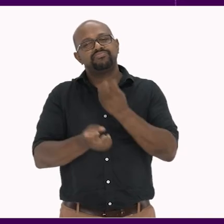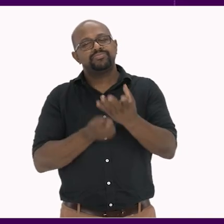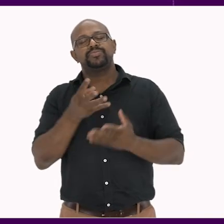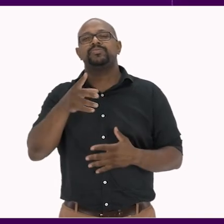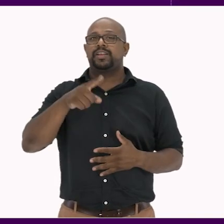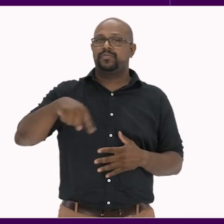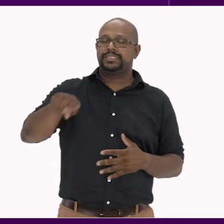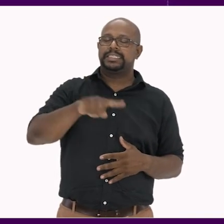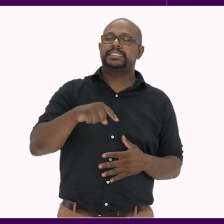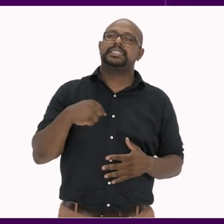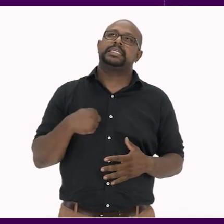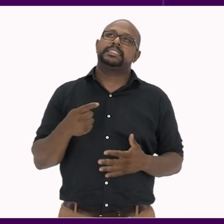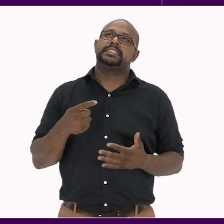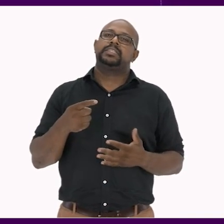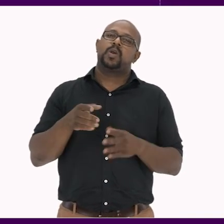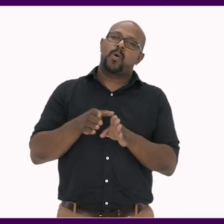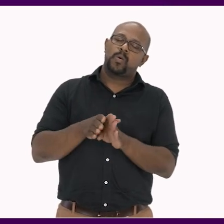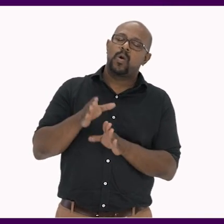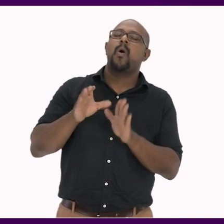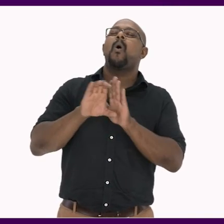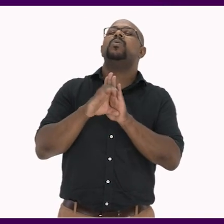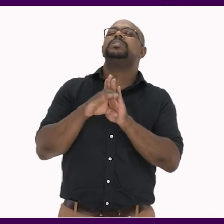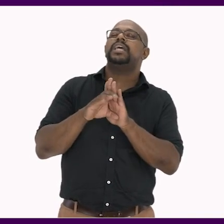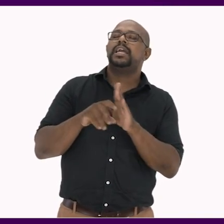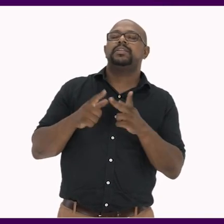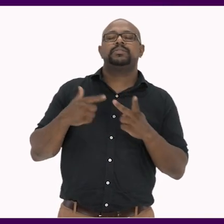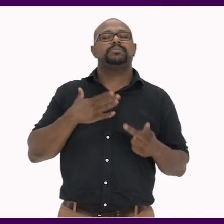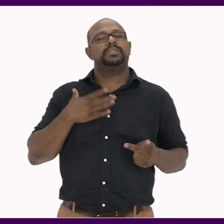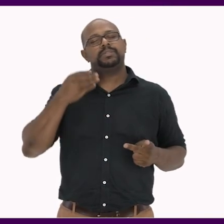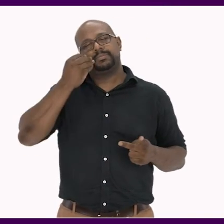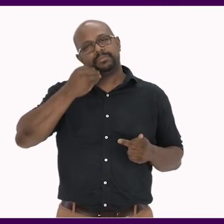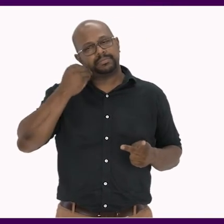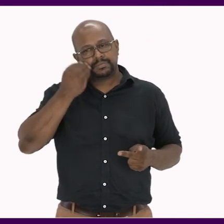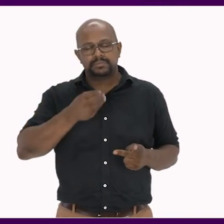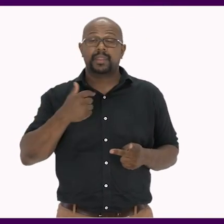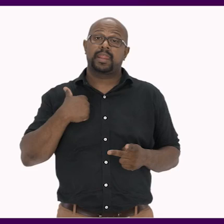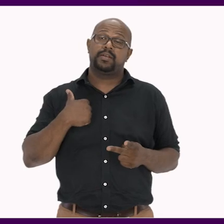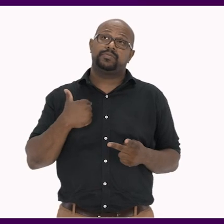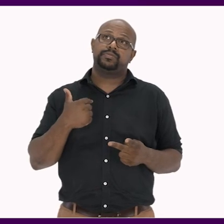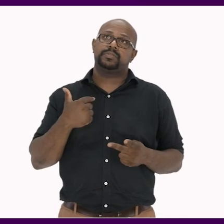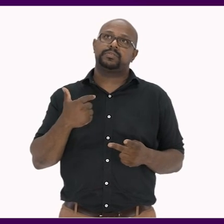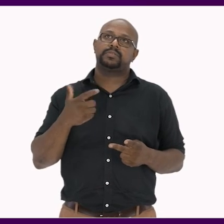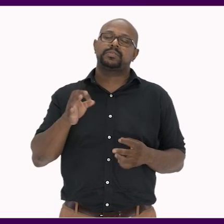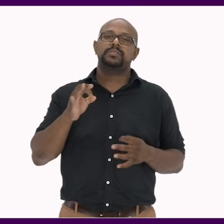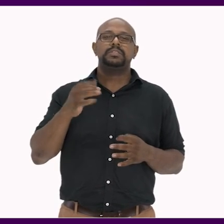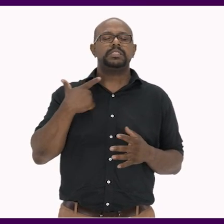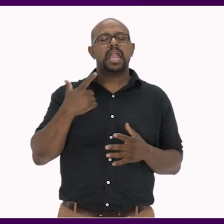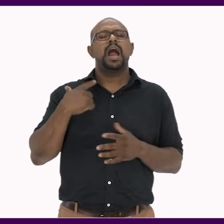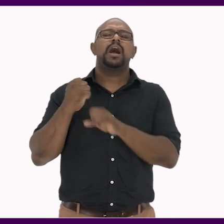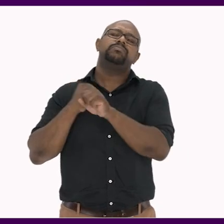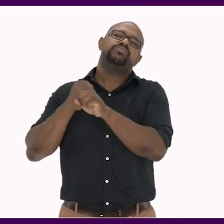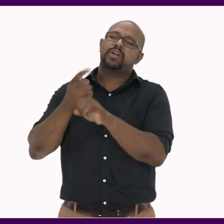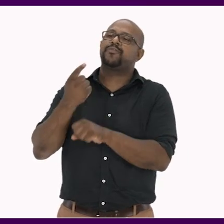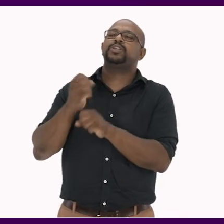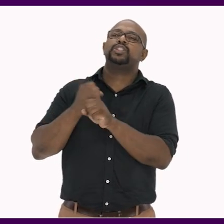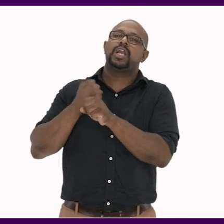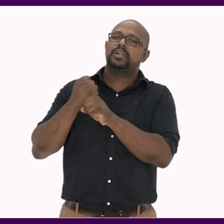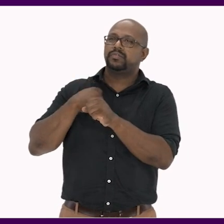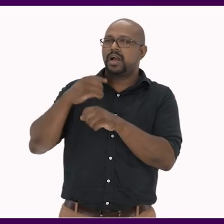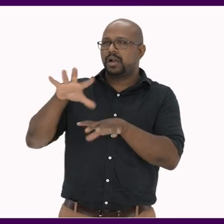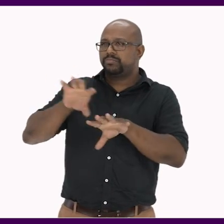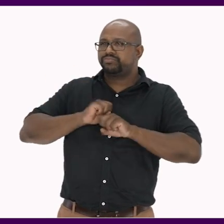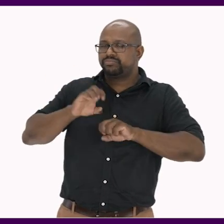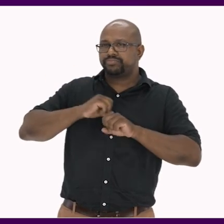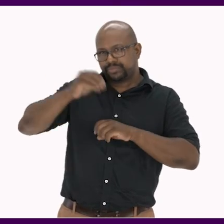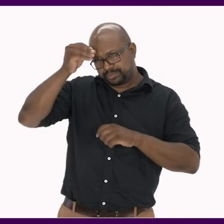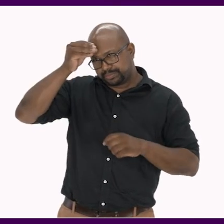para vocês esses conceitos, essas minhas experiências que eu fui armazenando durante esses 20